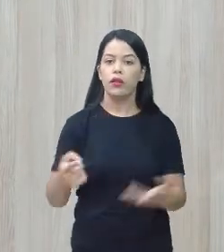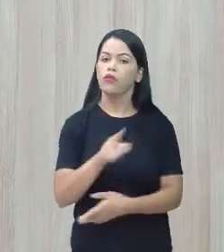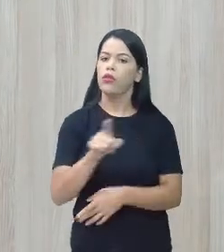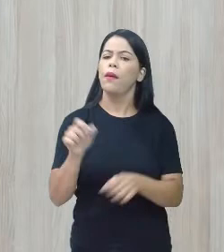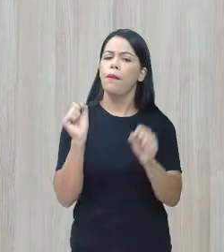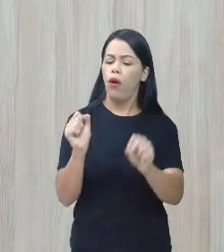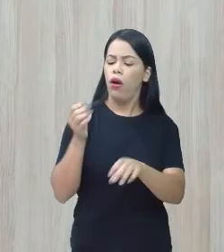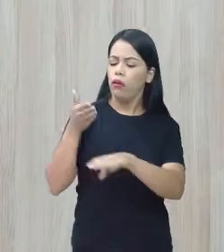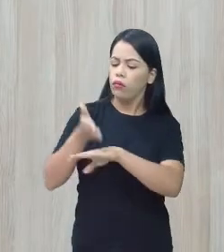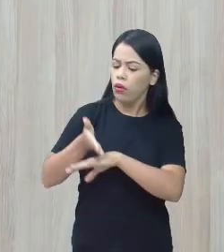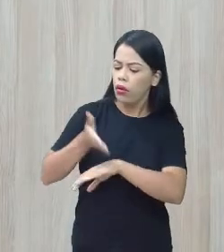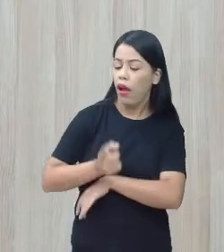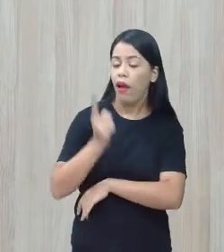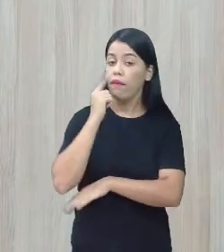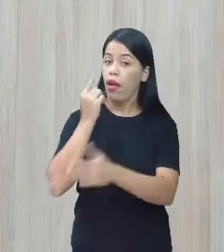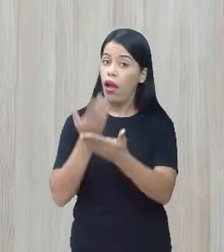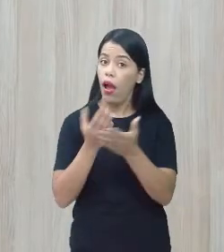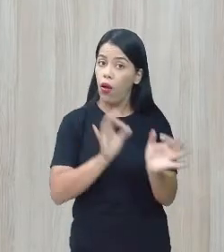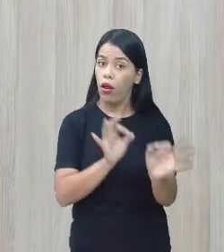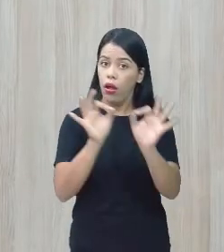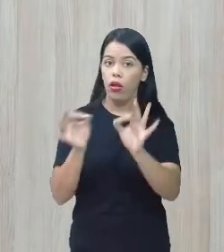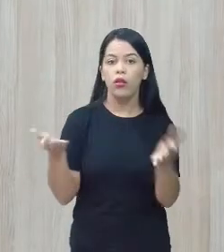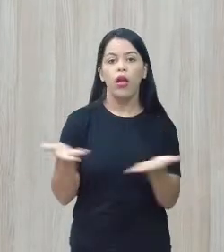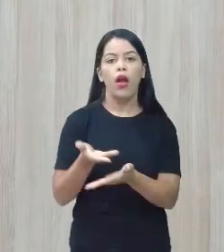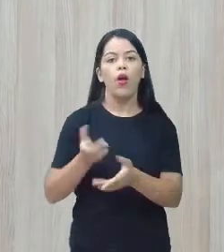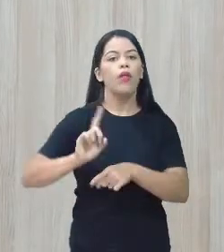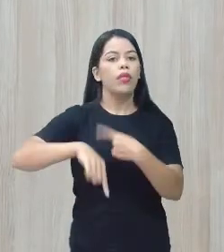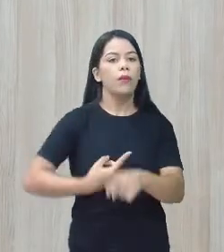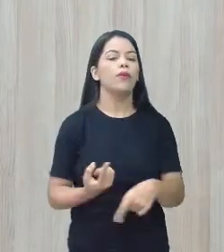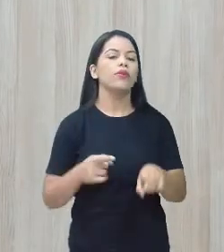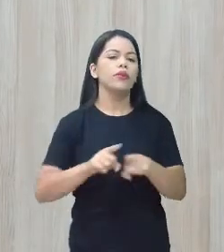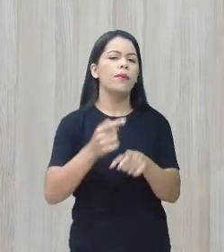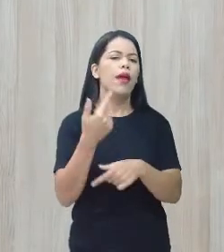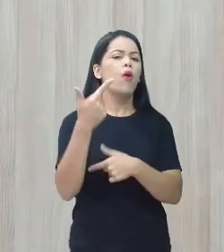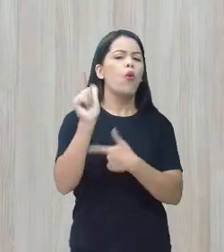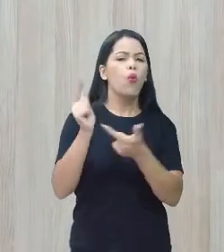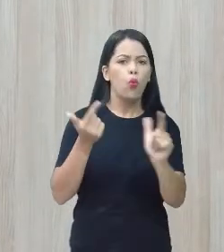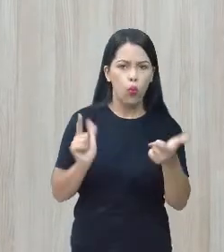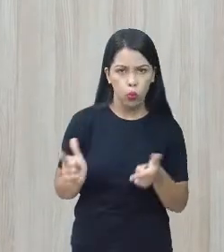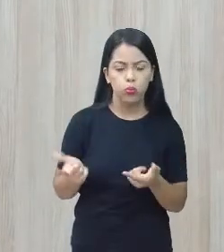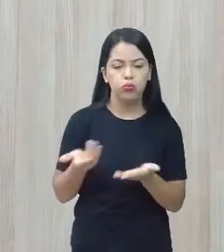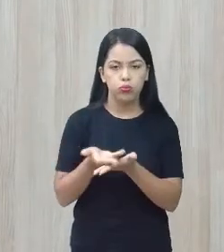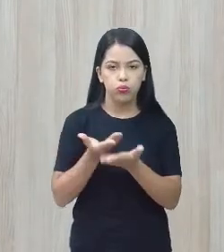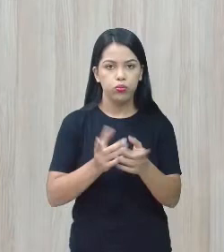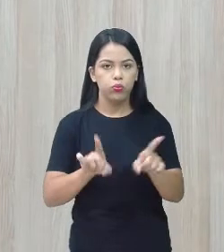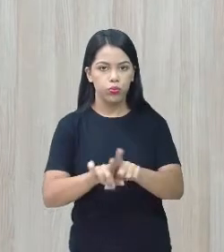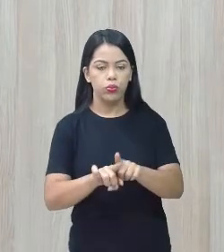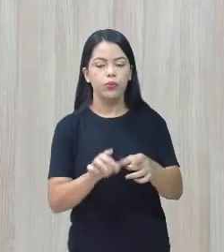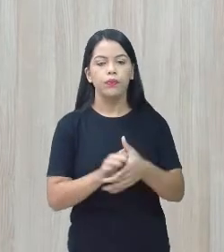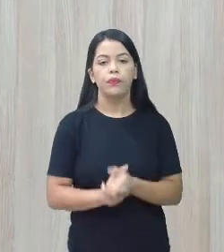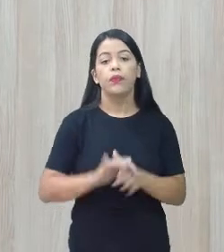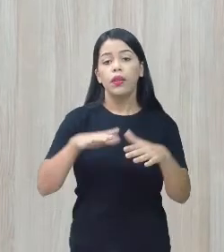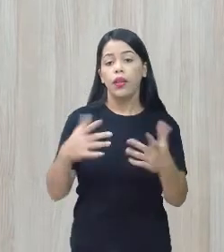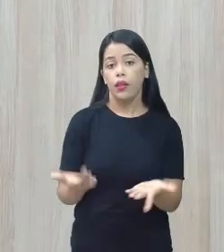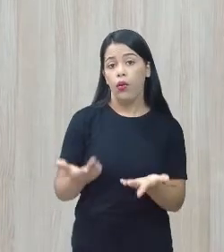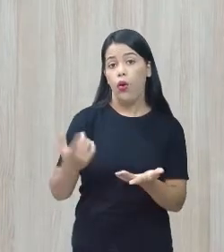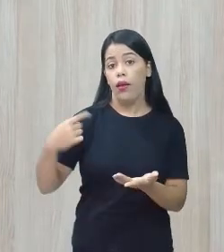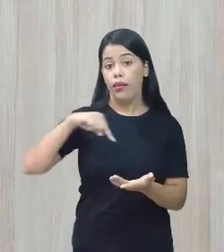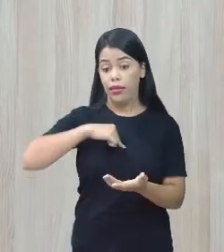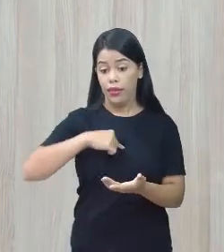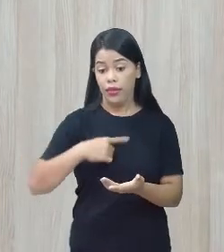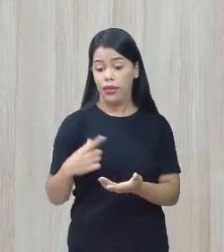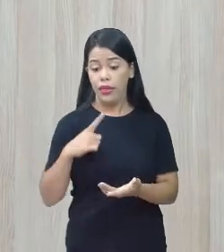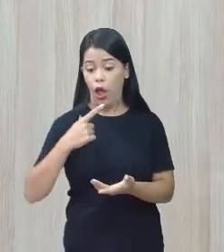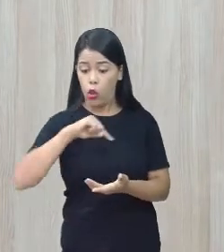lá, ver a aula de hoje mais tarde e as outras aulas também. Além do nosso canal, temos o quê? O